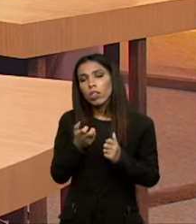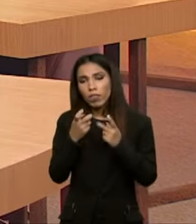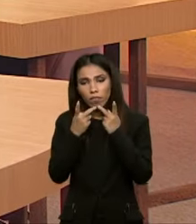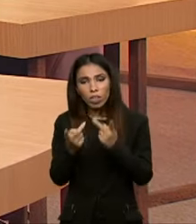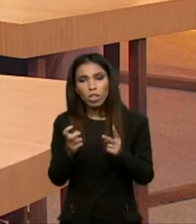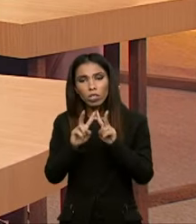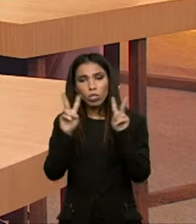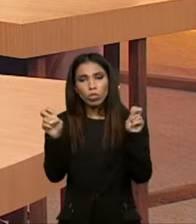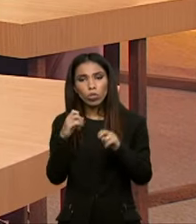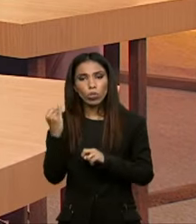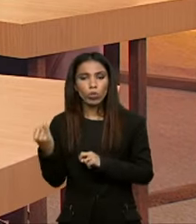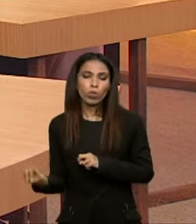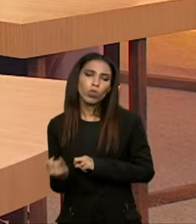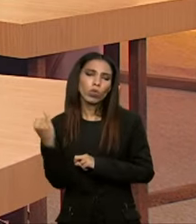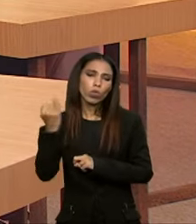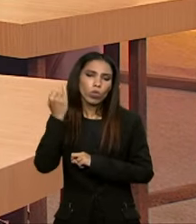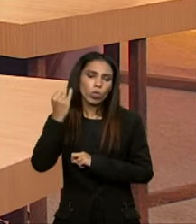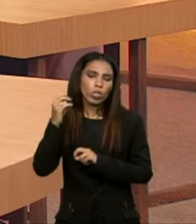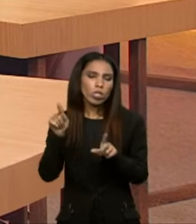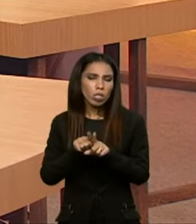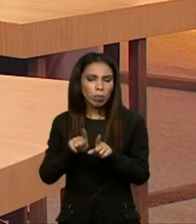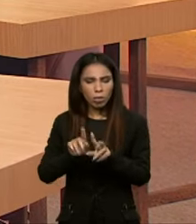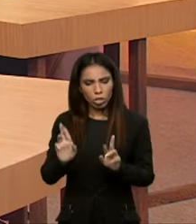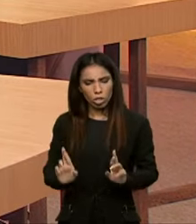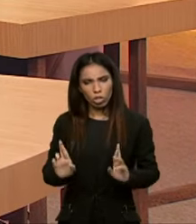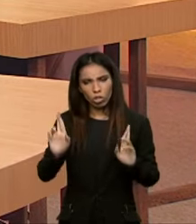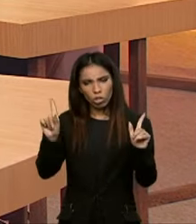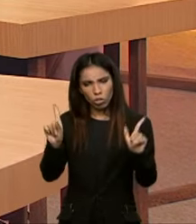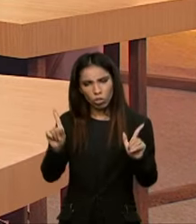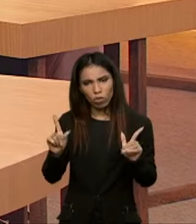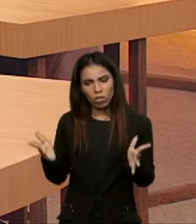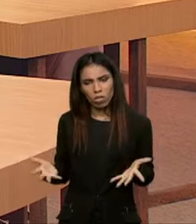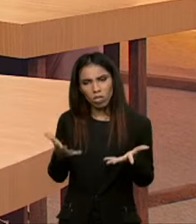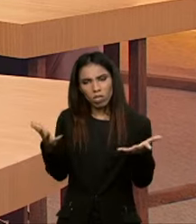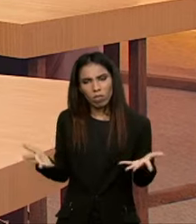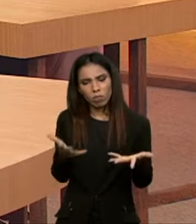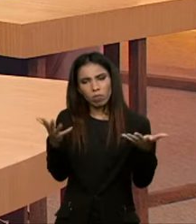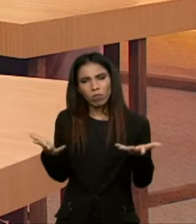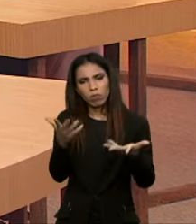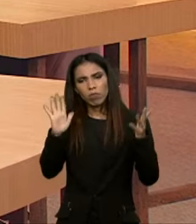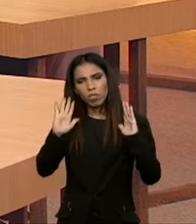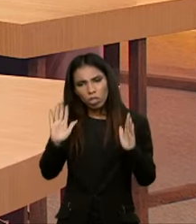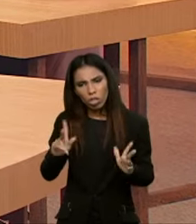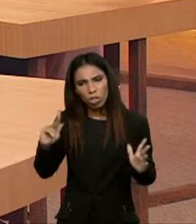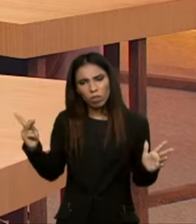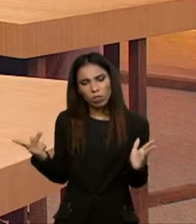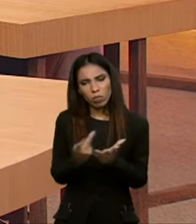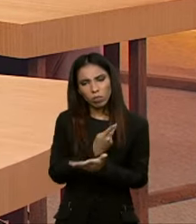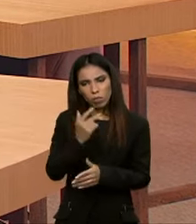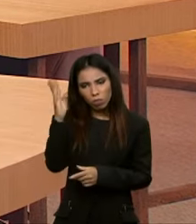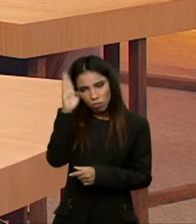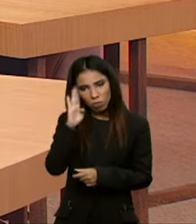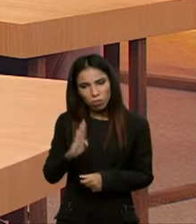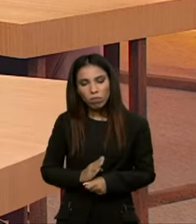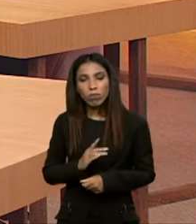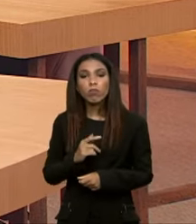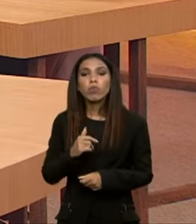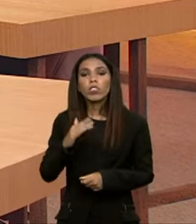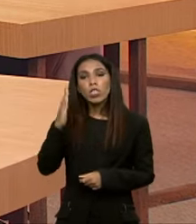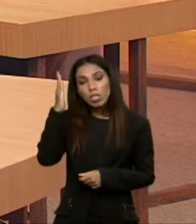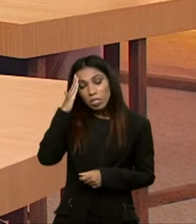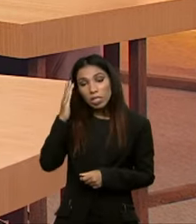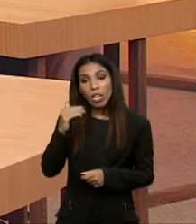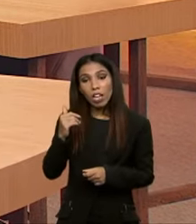assim, da importância e o que você viu de diferente desse incentivo do que já acontece no Brasil, que a gente sabe nossos amigos de Buenos